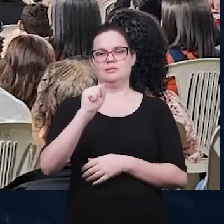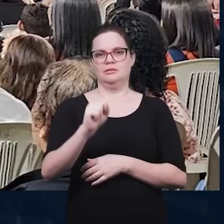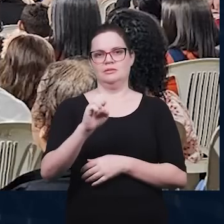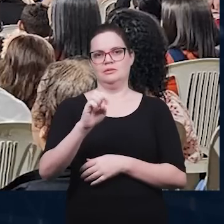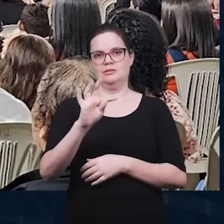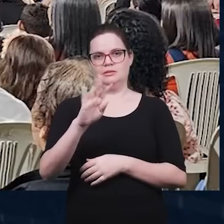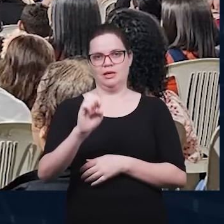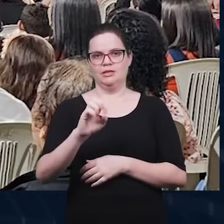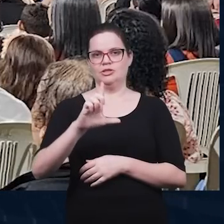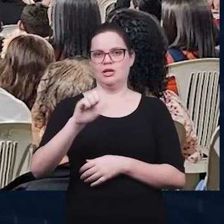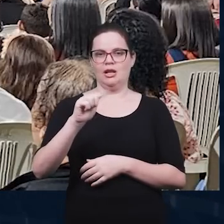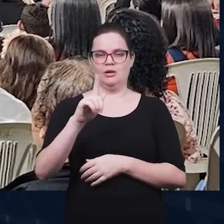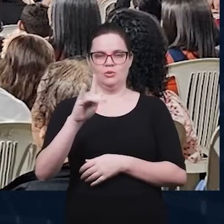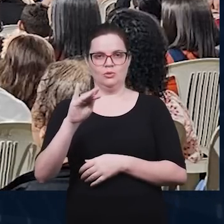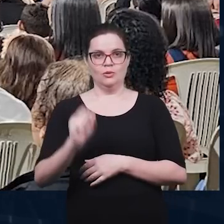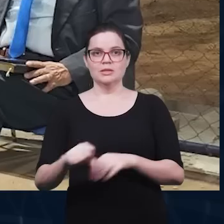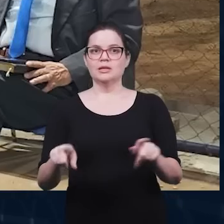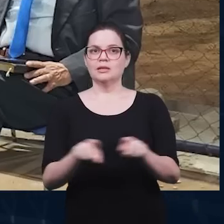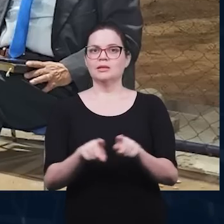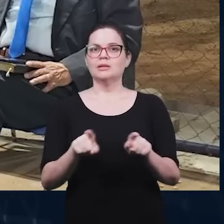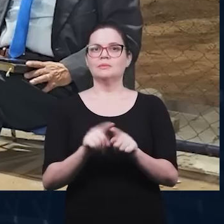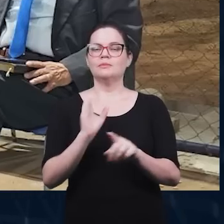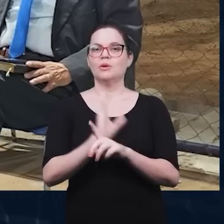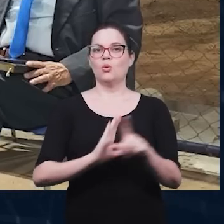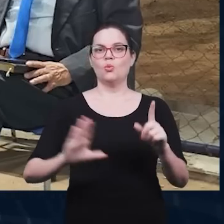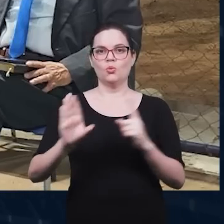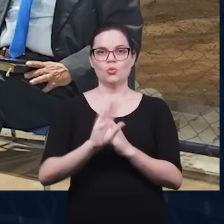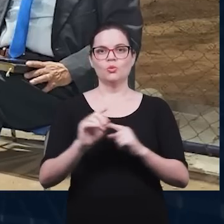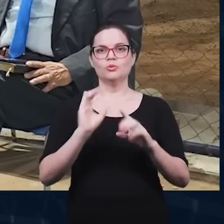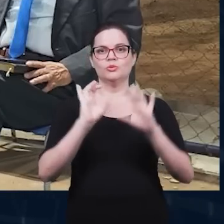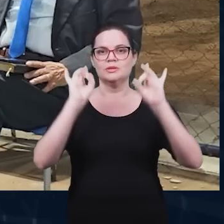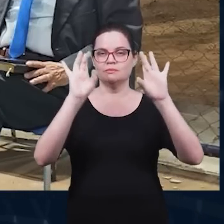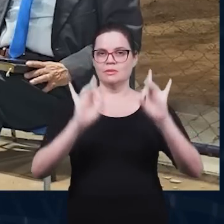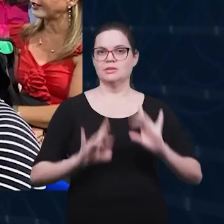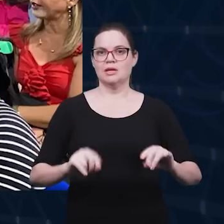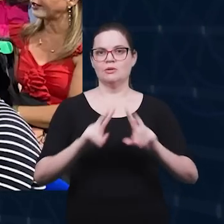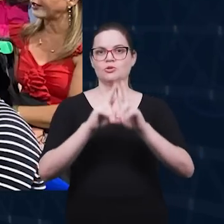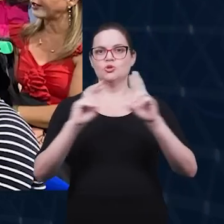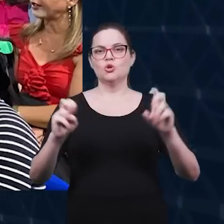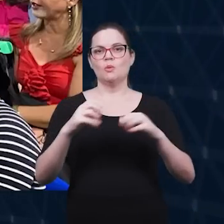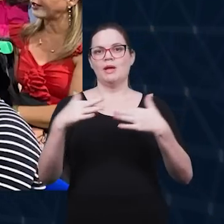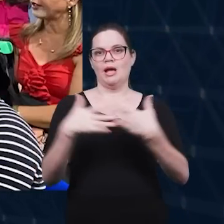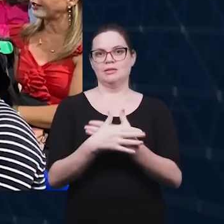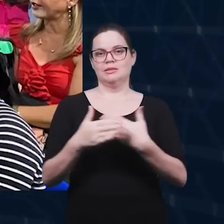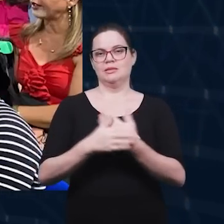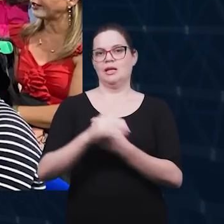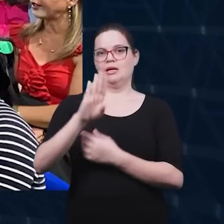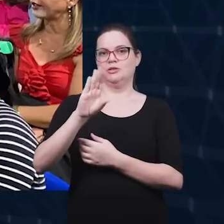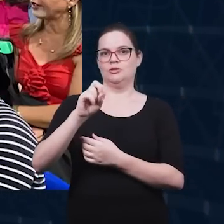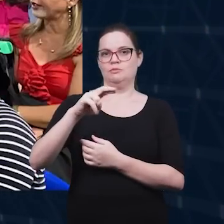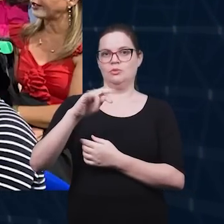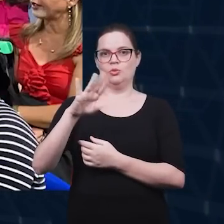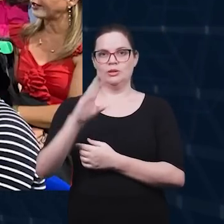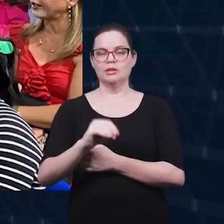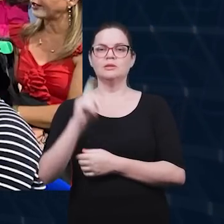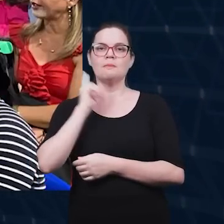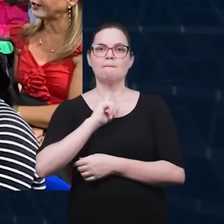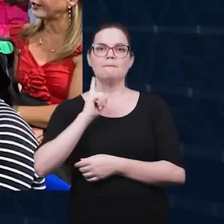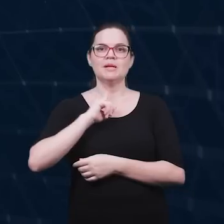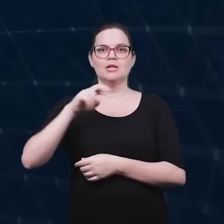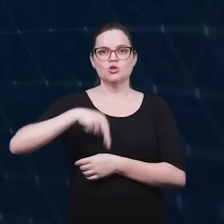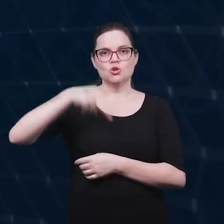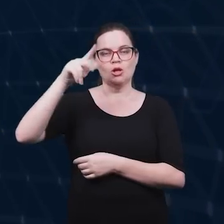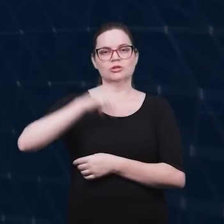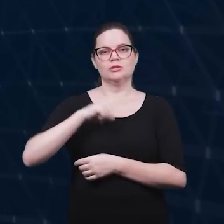Lagoas. Fotos do culto de 25 anos da Igreja Cristã Maranata na cidade de Bonito, em Minas Gerais, no norte de